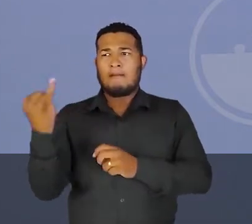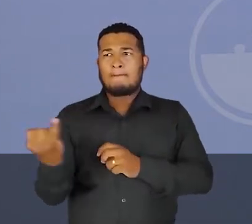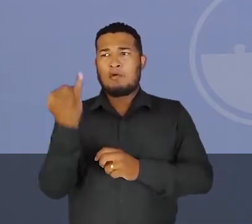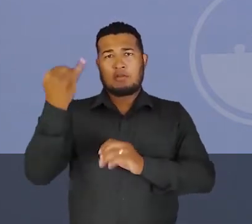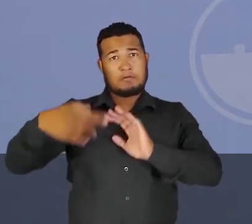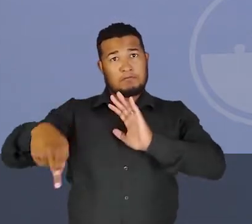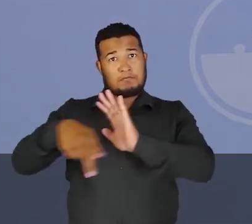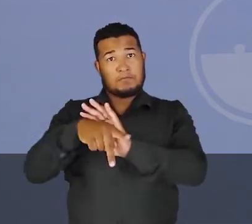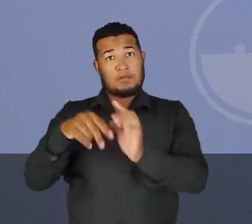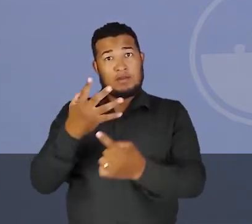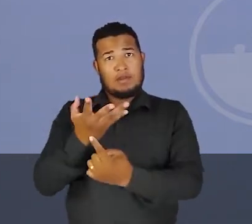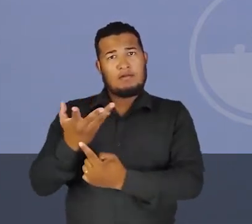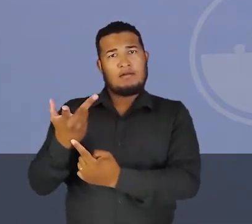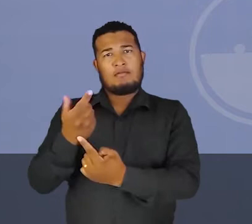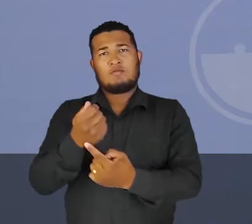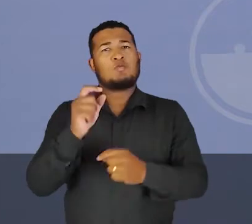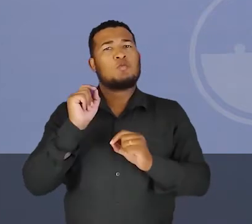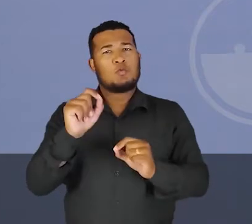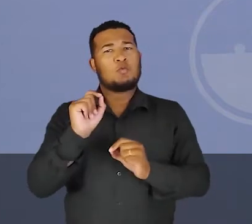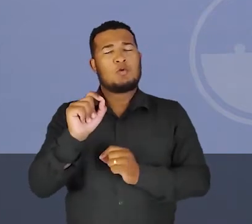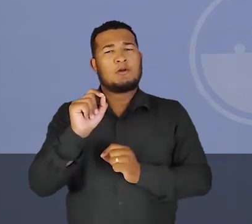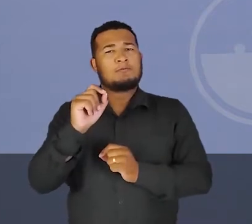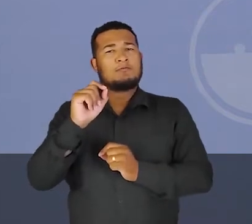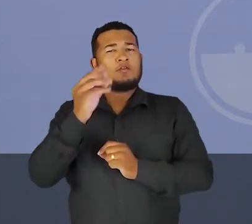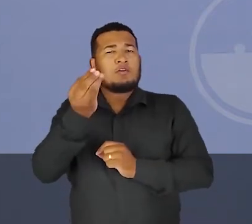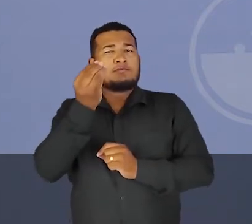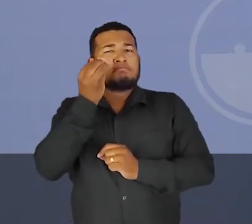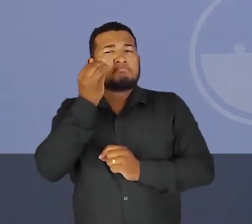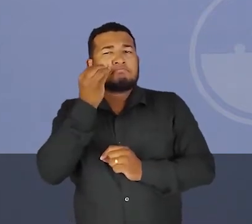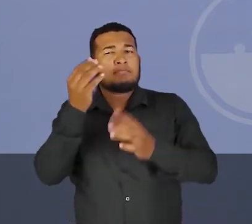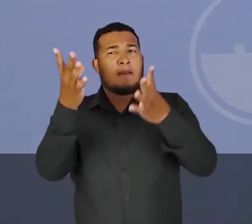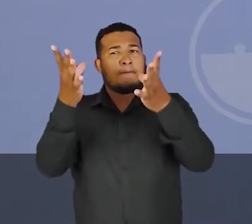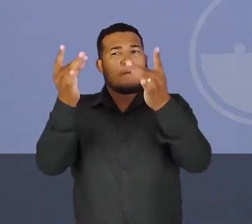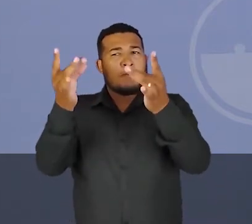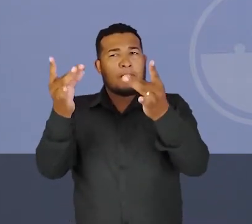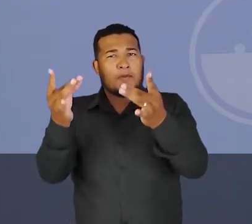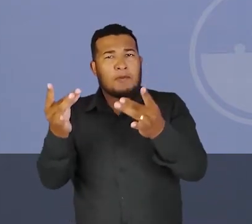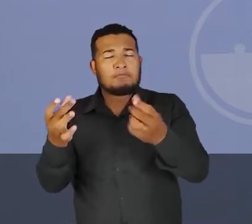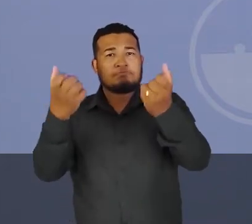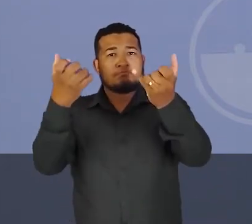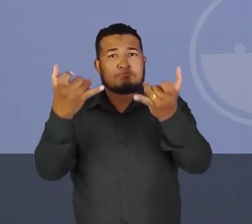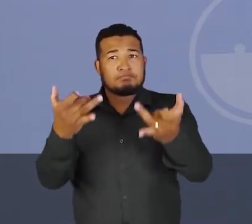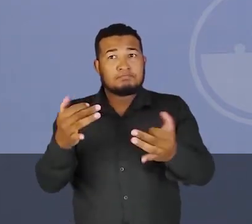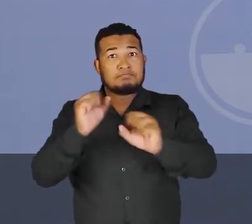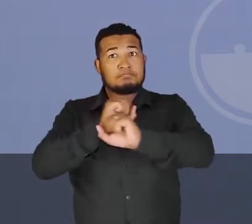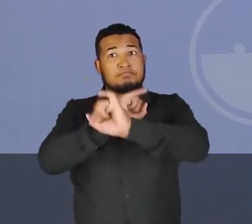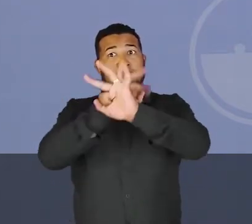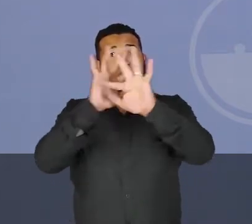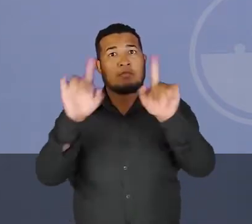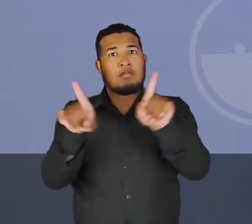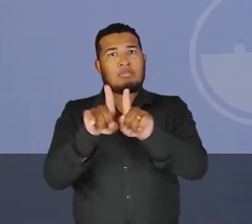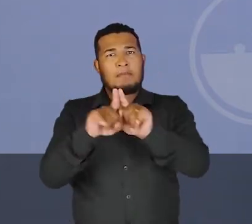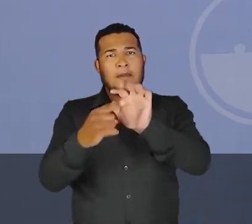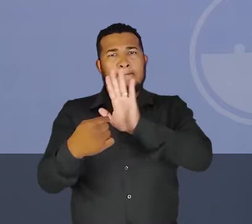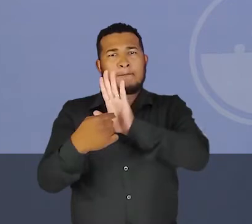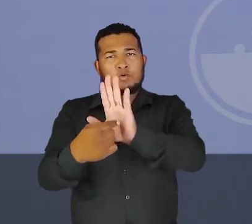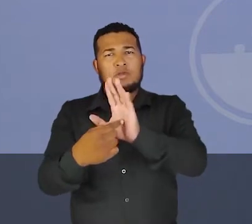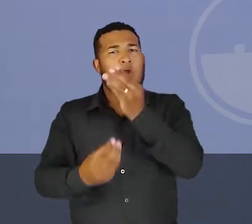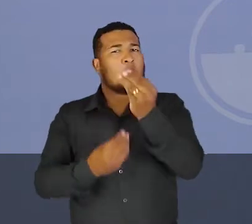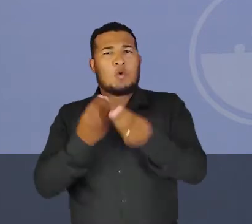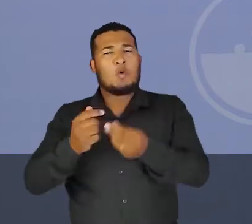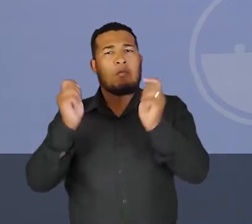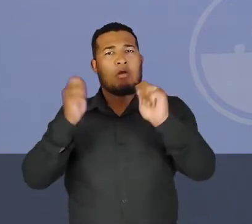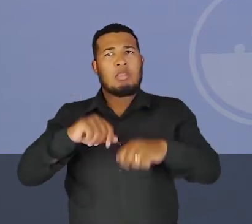da arte, vamos tentar desvendar aqui ou apresentar alguns caminhos para a compreensão de